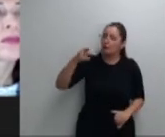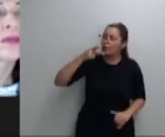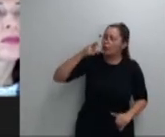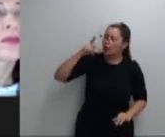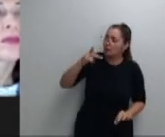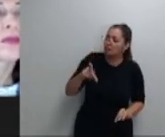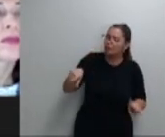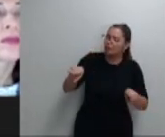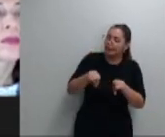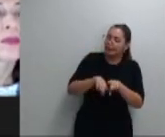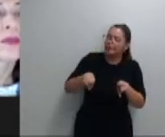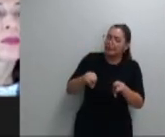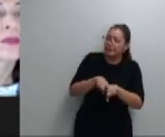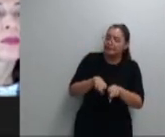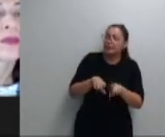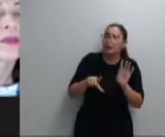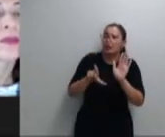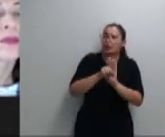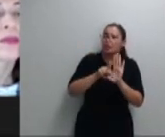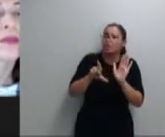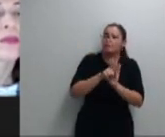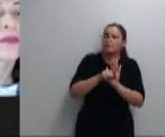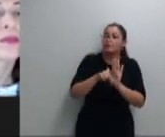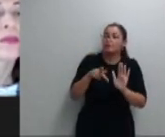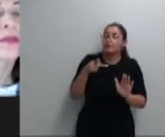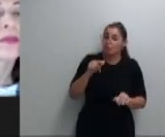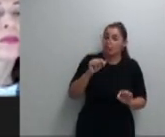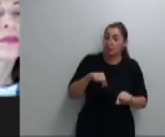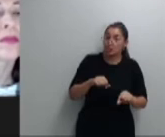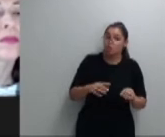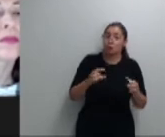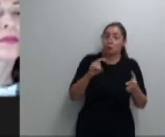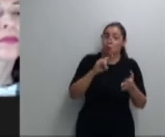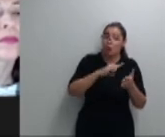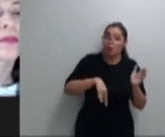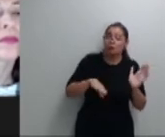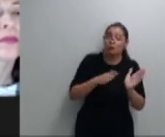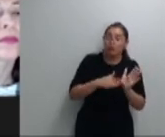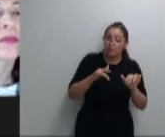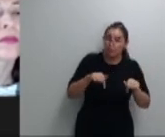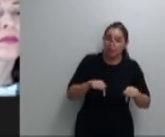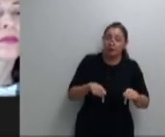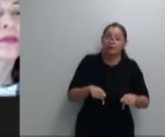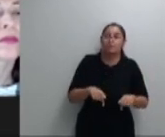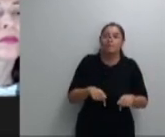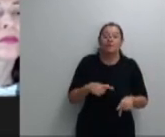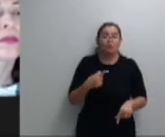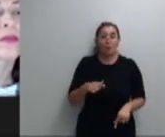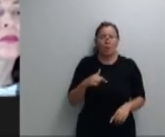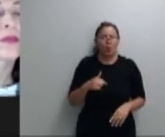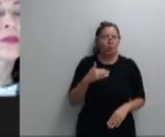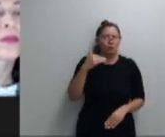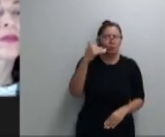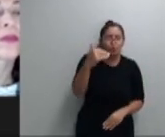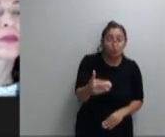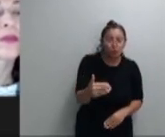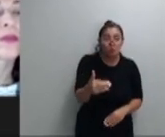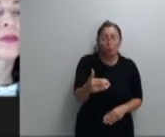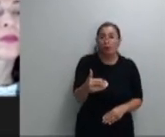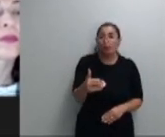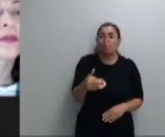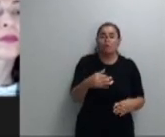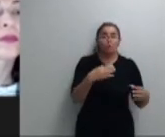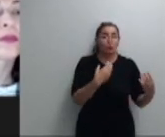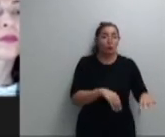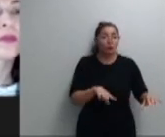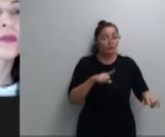33406 eles disseram olha essa resolução só vai para frente não pode atender não pode atingir concursos que